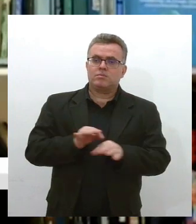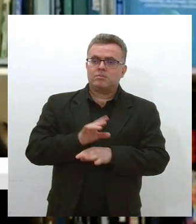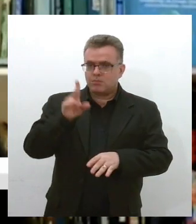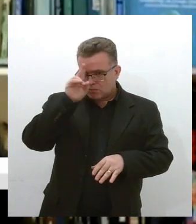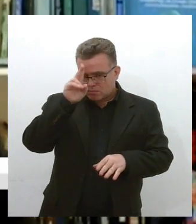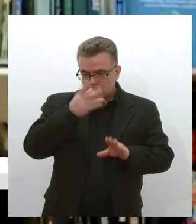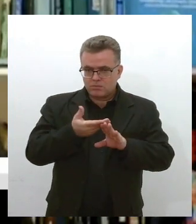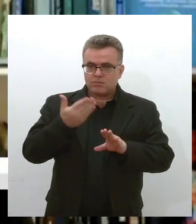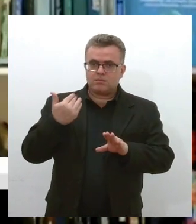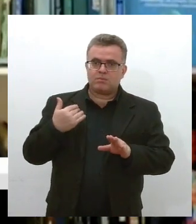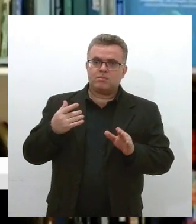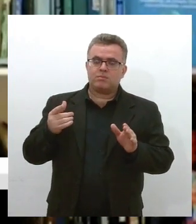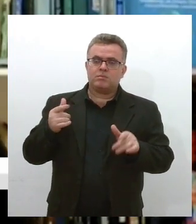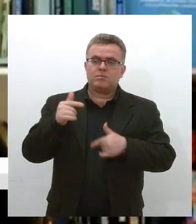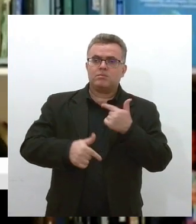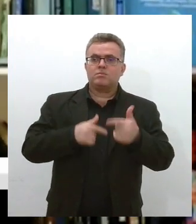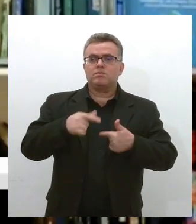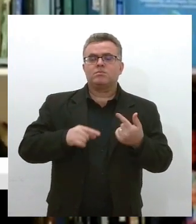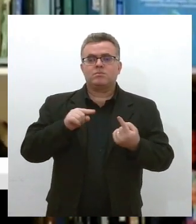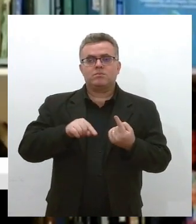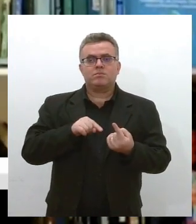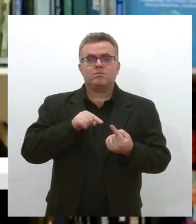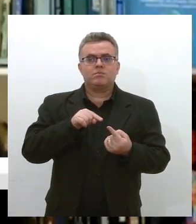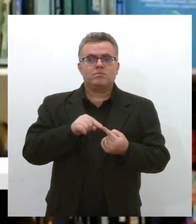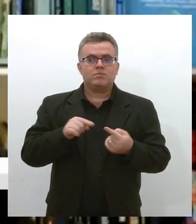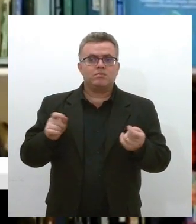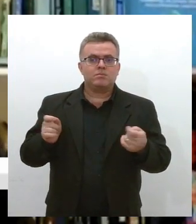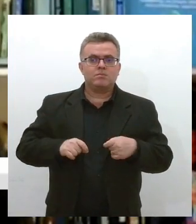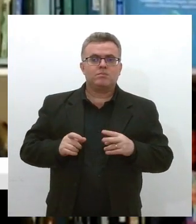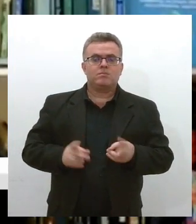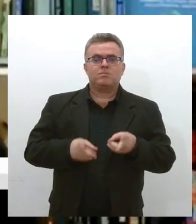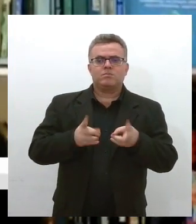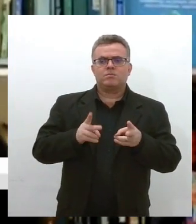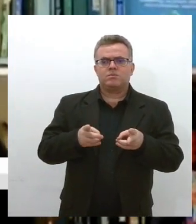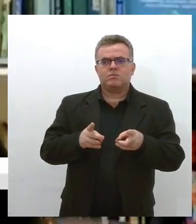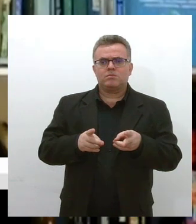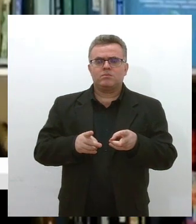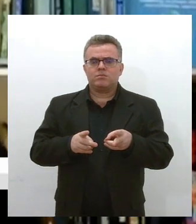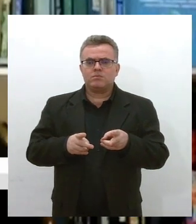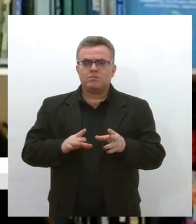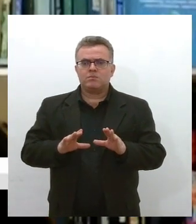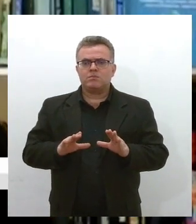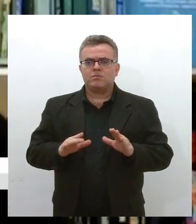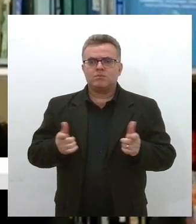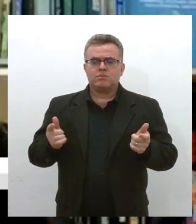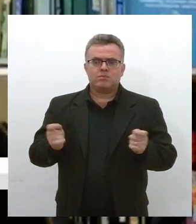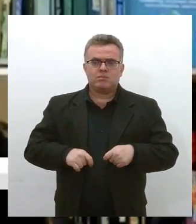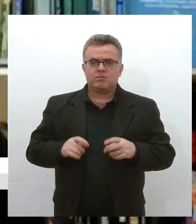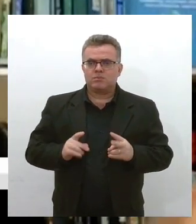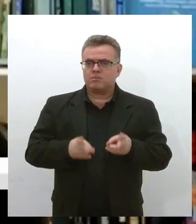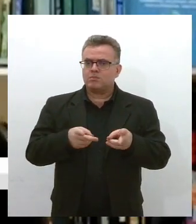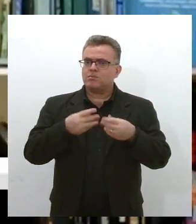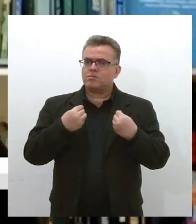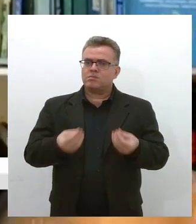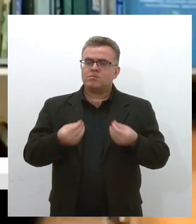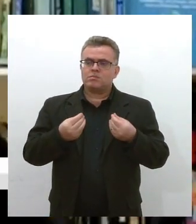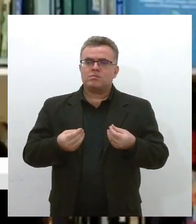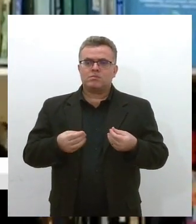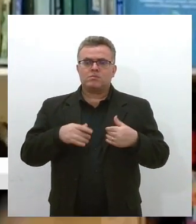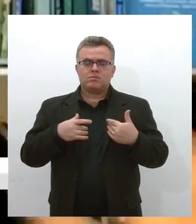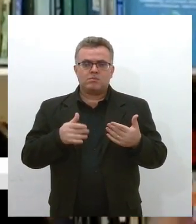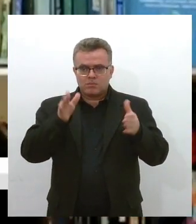atuam como objetos que vão resgatar as memórias. E claro que não é algo para ser idolatrado, venerado e observado todo dia,